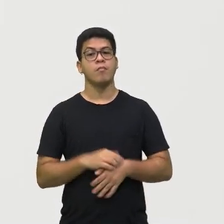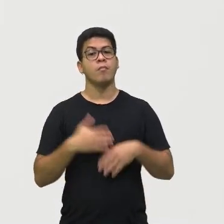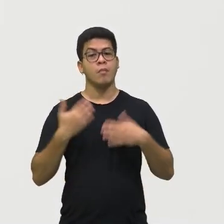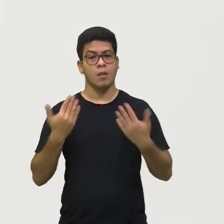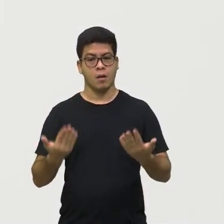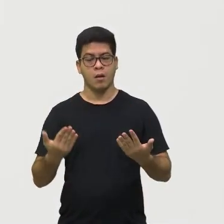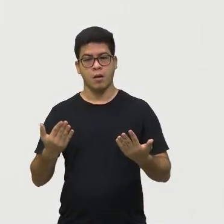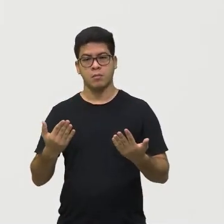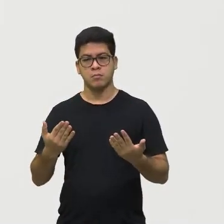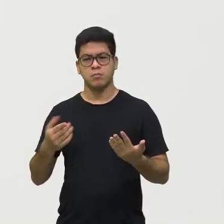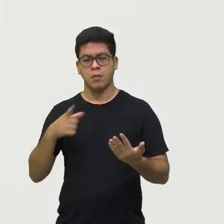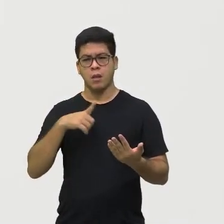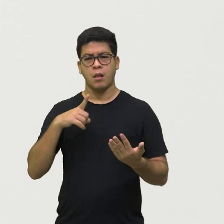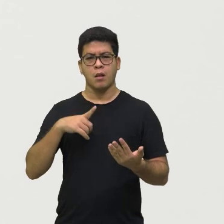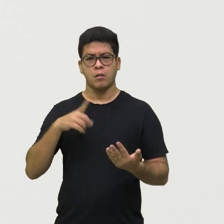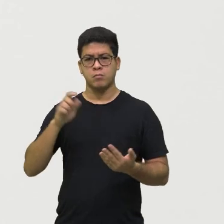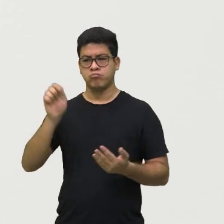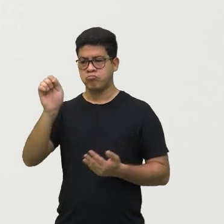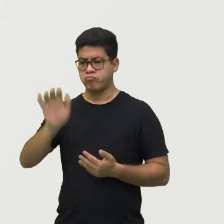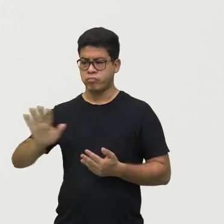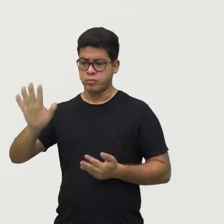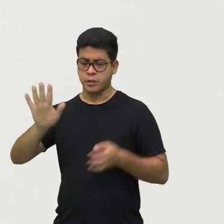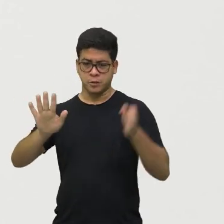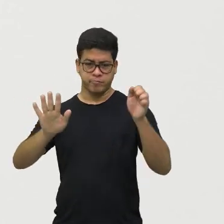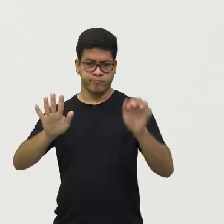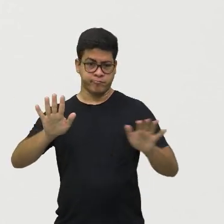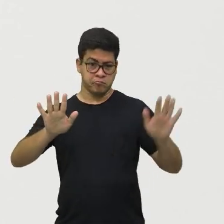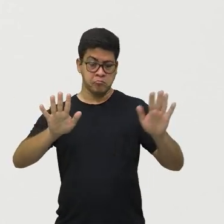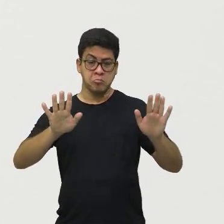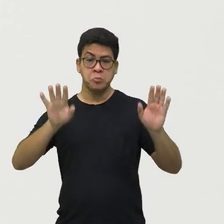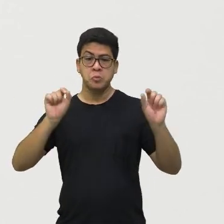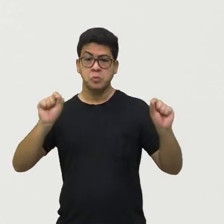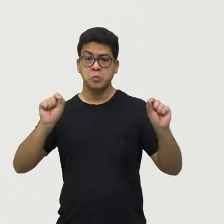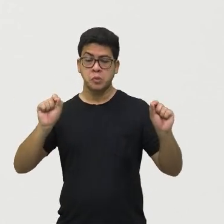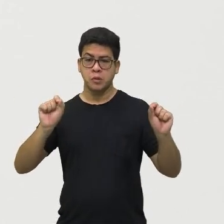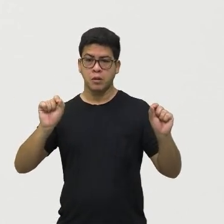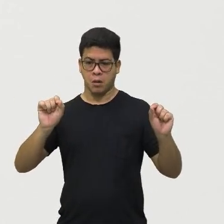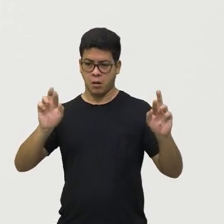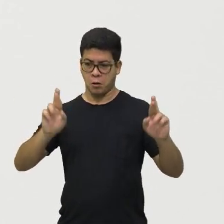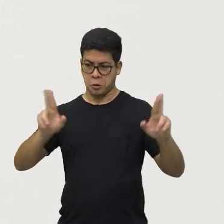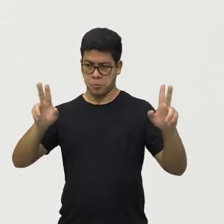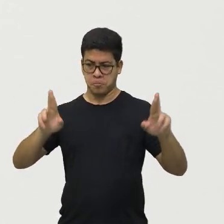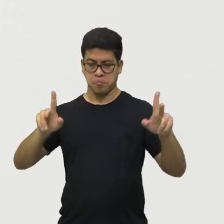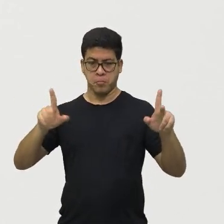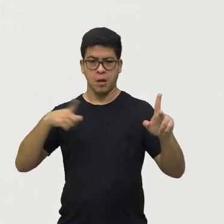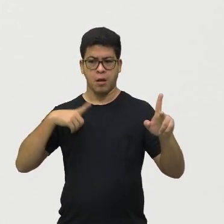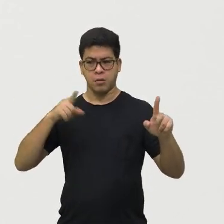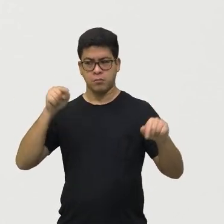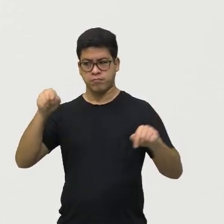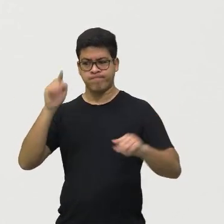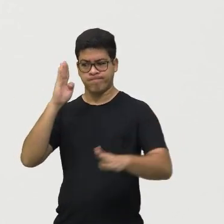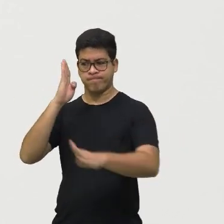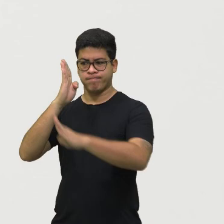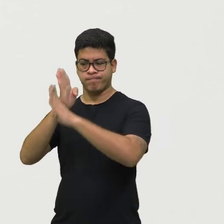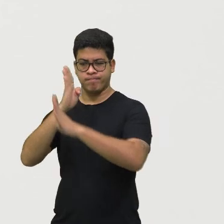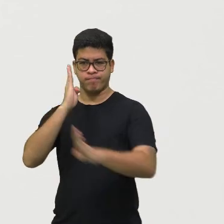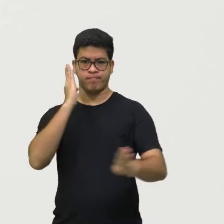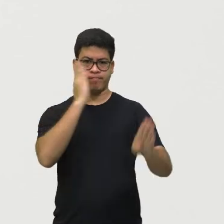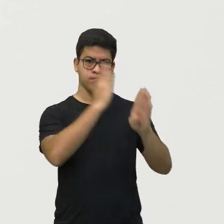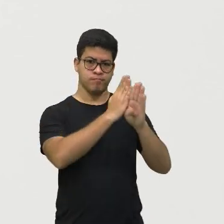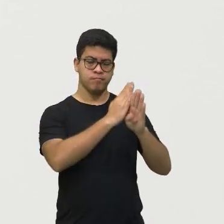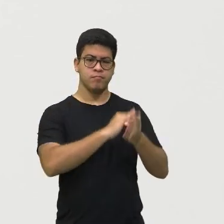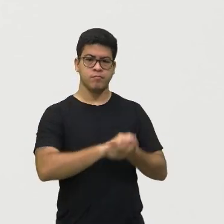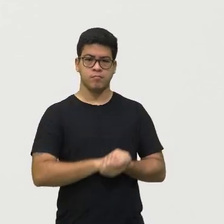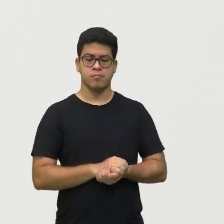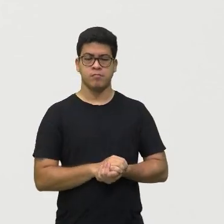algumas superfícies equipotenciais num campo elétrico. Determine. Então, nós temos aqui,